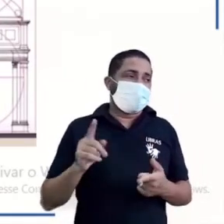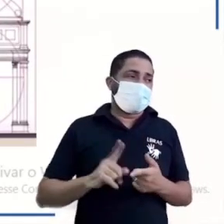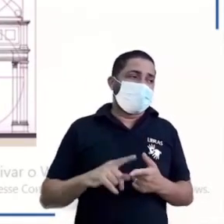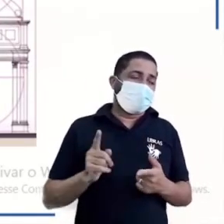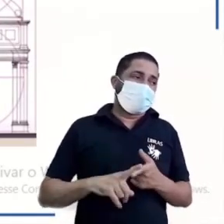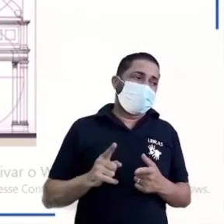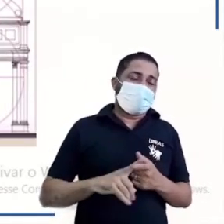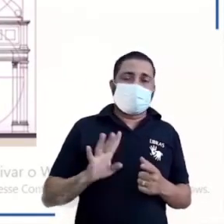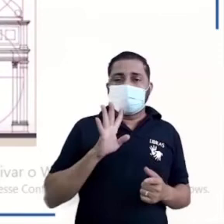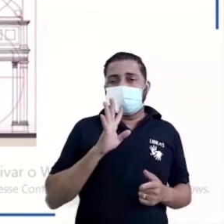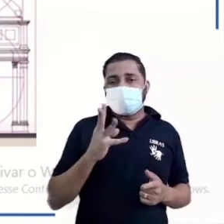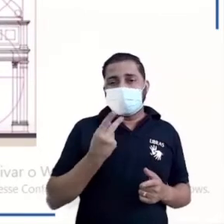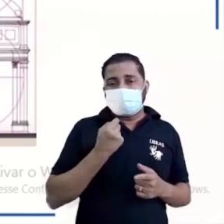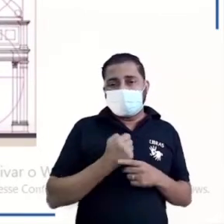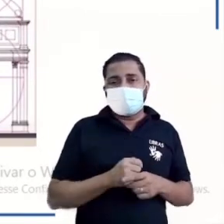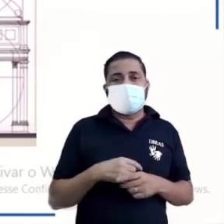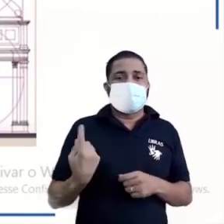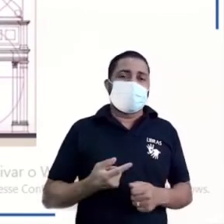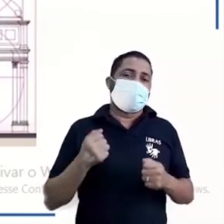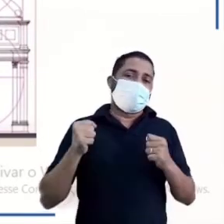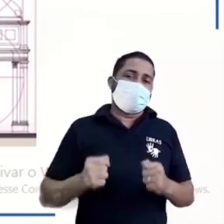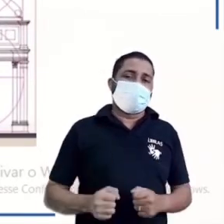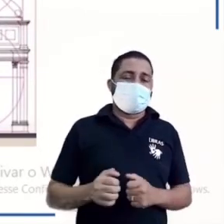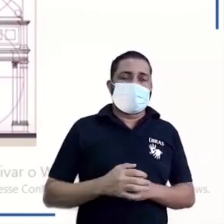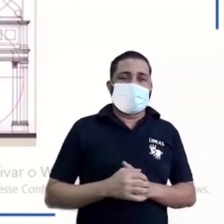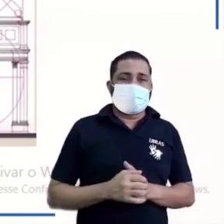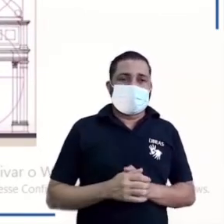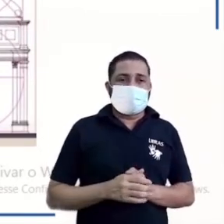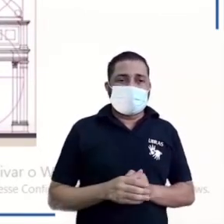demanda o conhecimento para que a gente possa